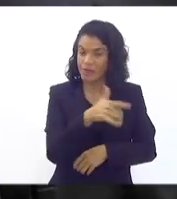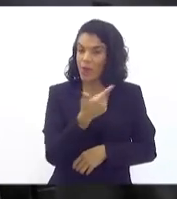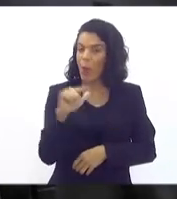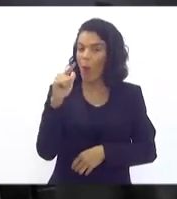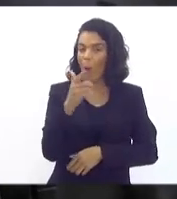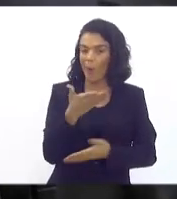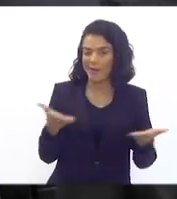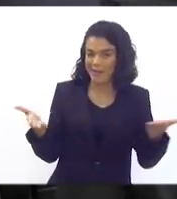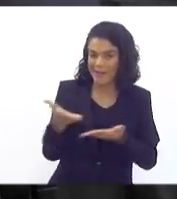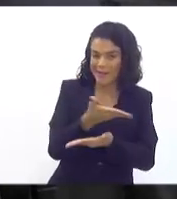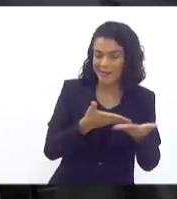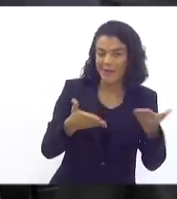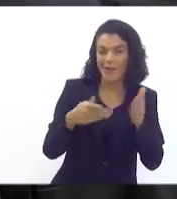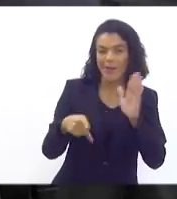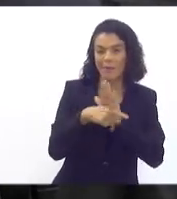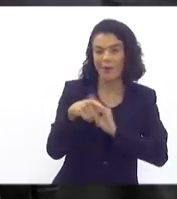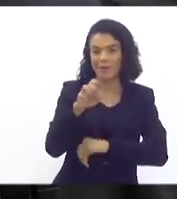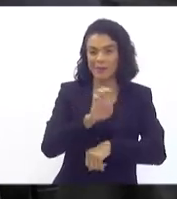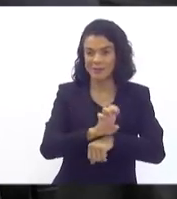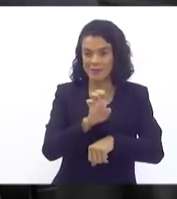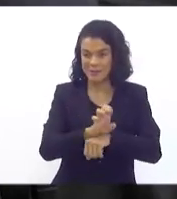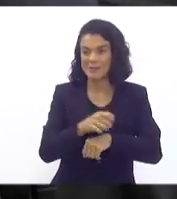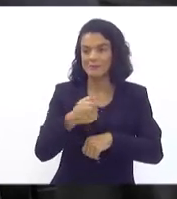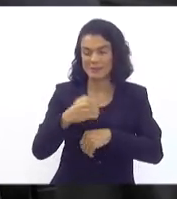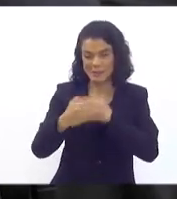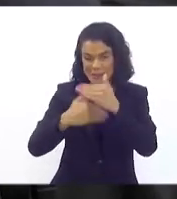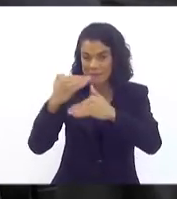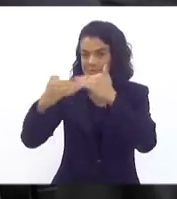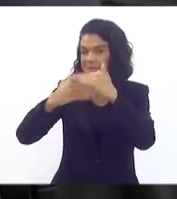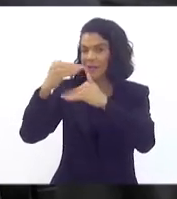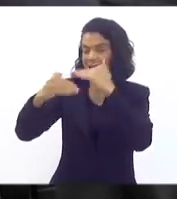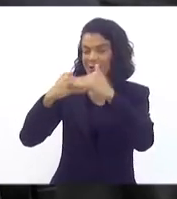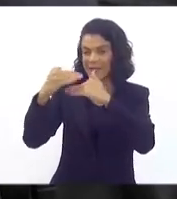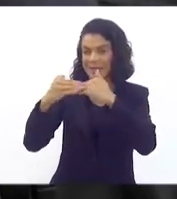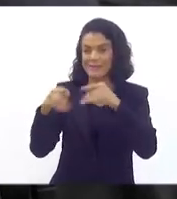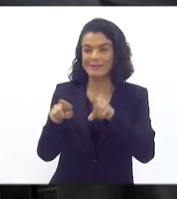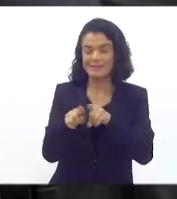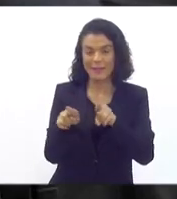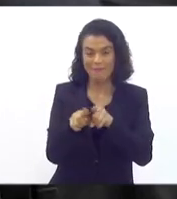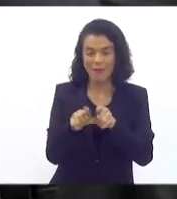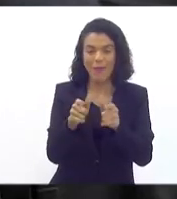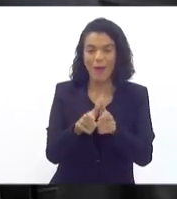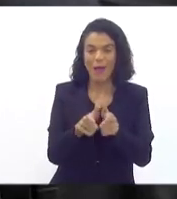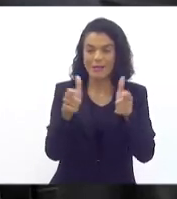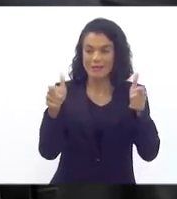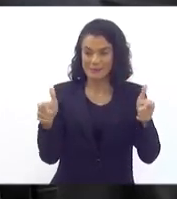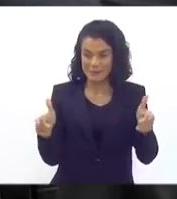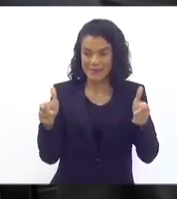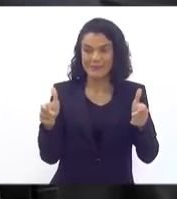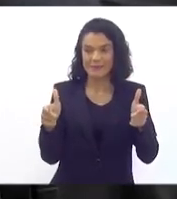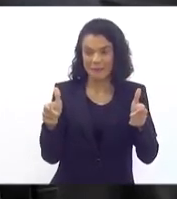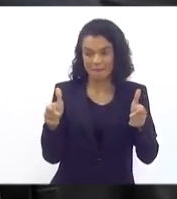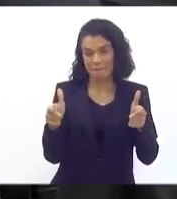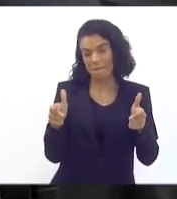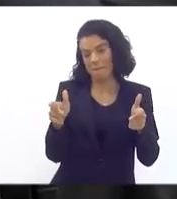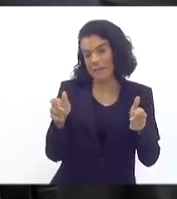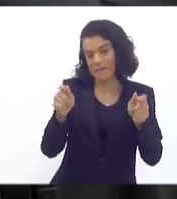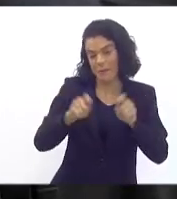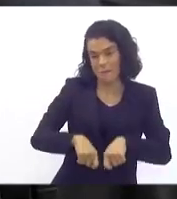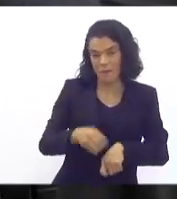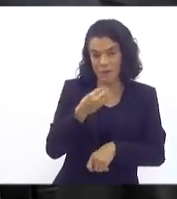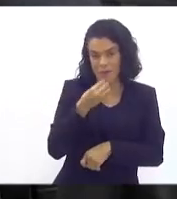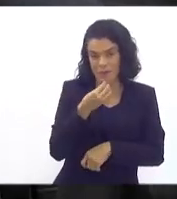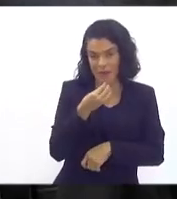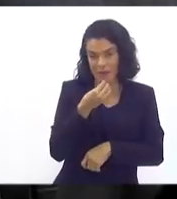que é um ativo do nosso Estado isso está precisando avançar inclusive com a expansão dessa dessa oportunidade não